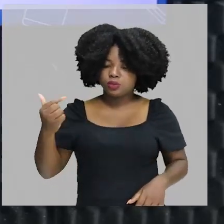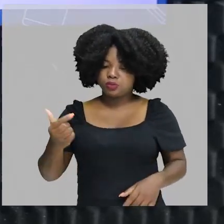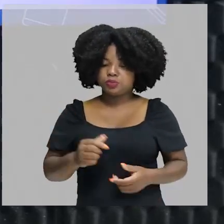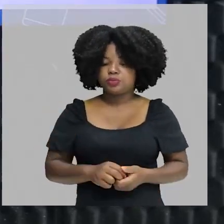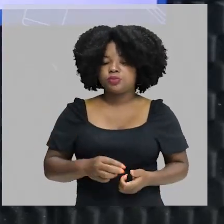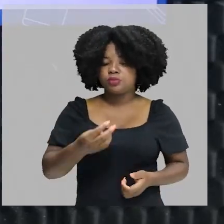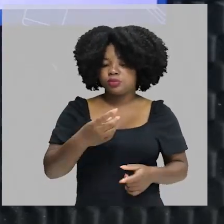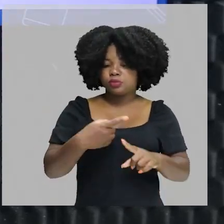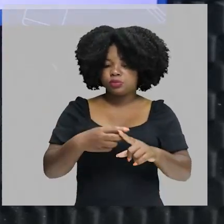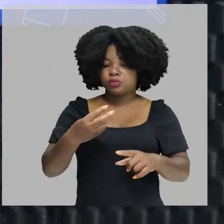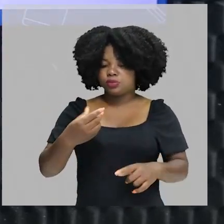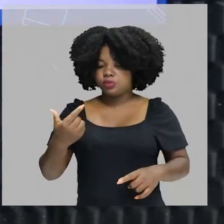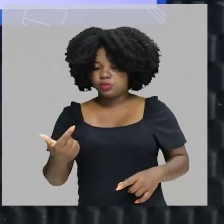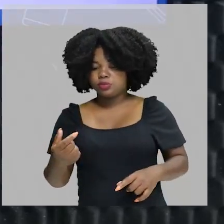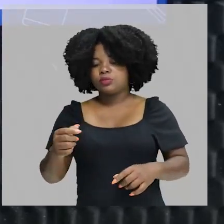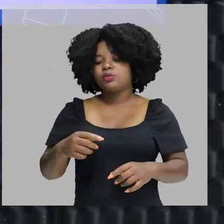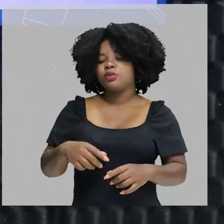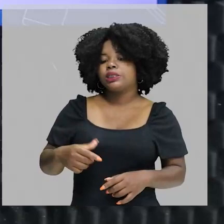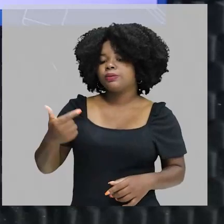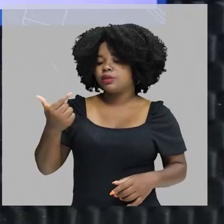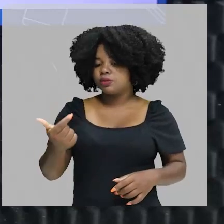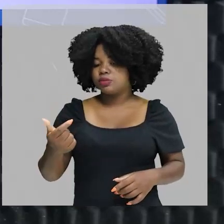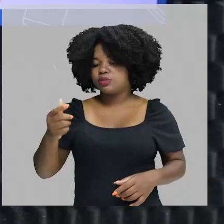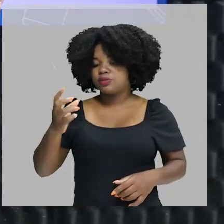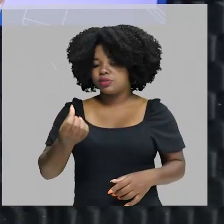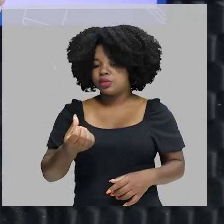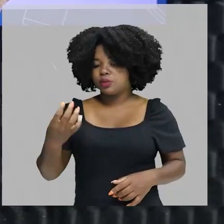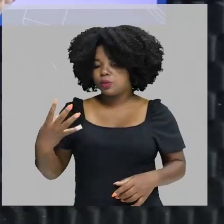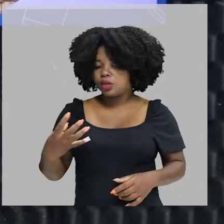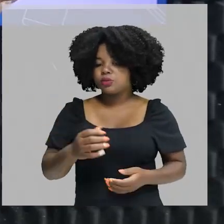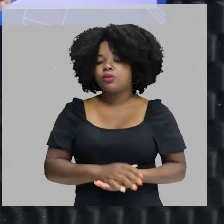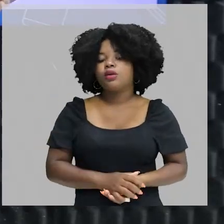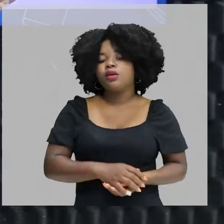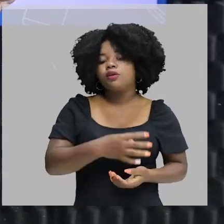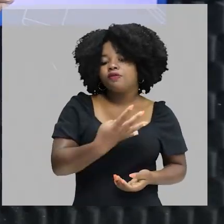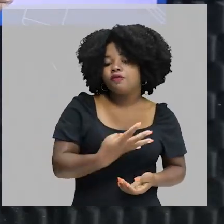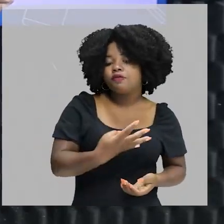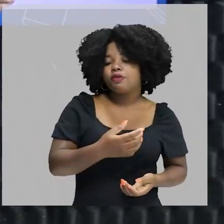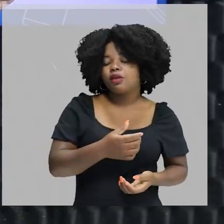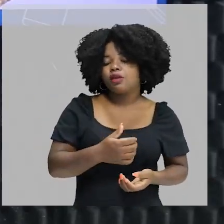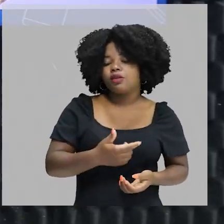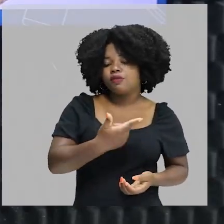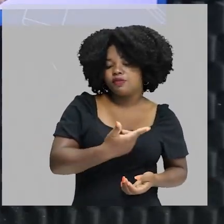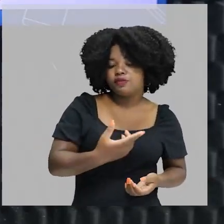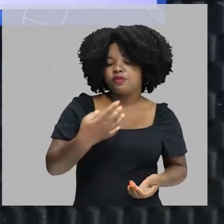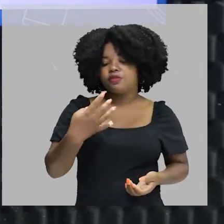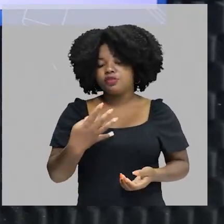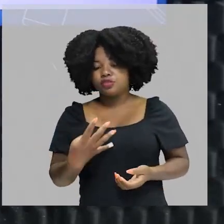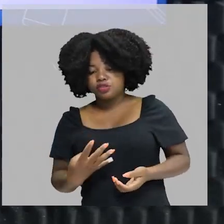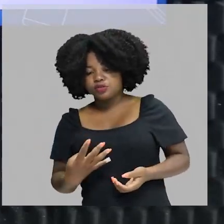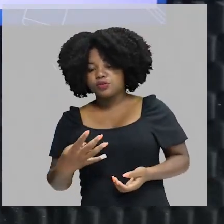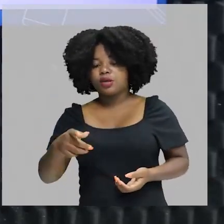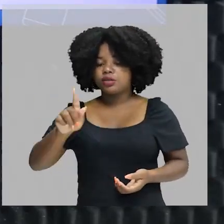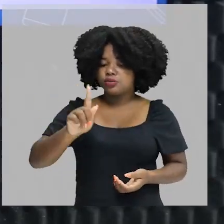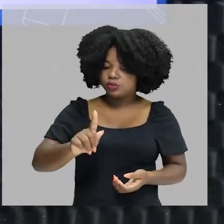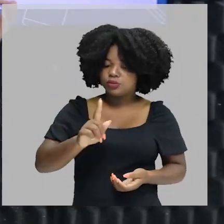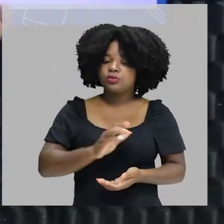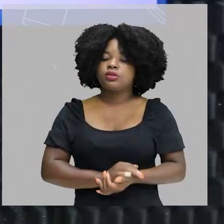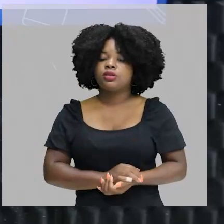certo? 3 vezes 32 vai estar para 2 vezes 64. 64 é a massa molar